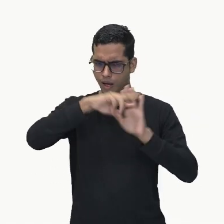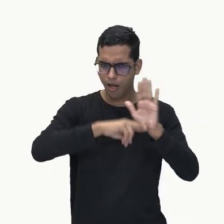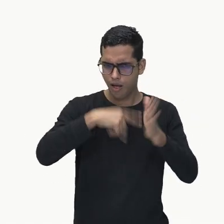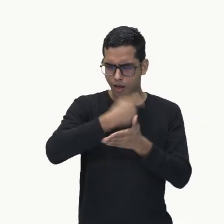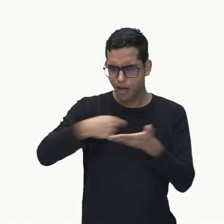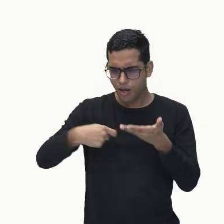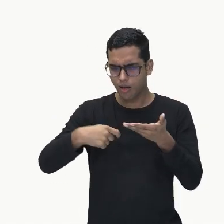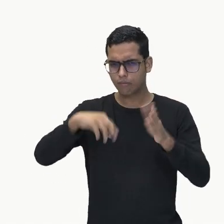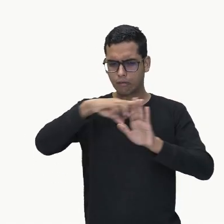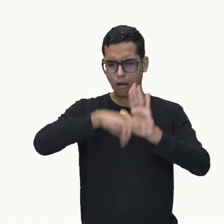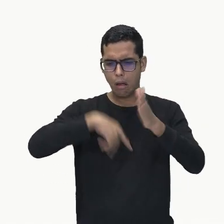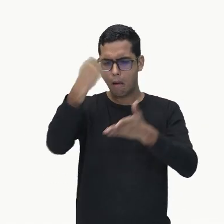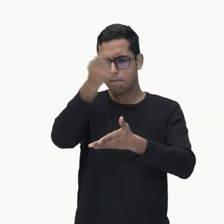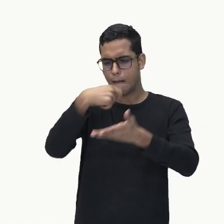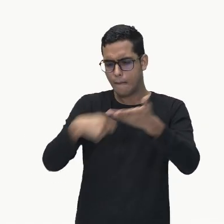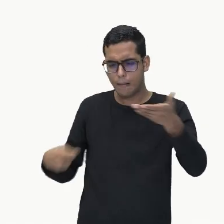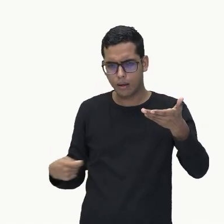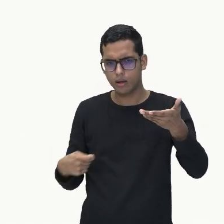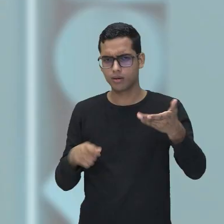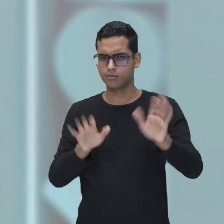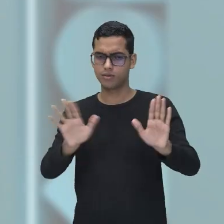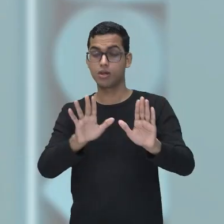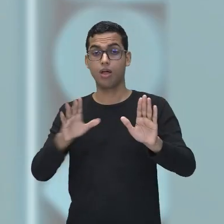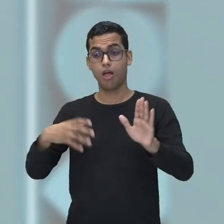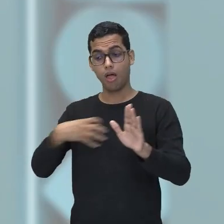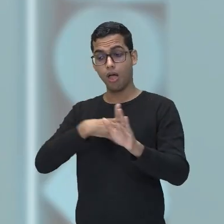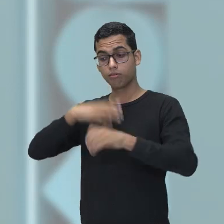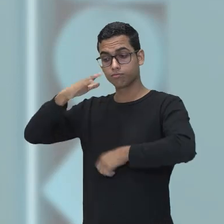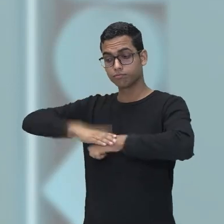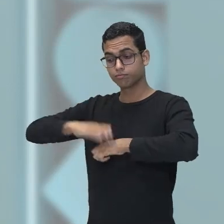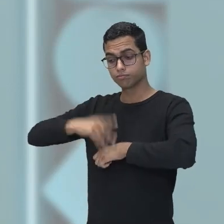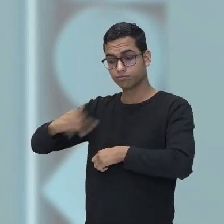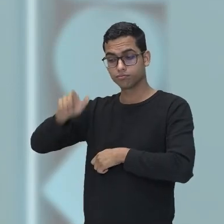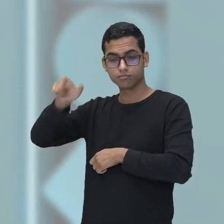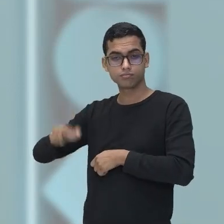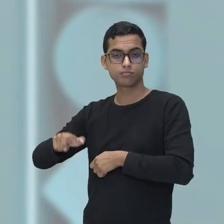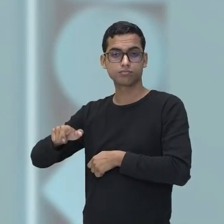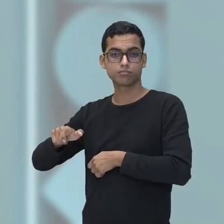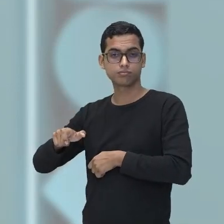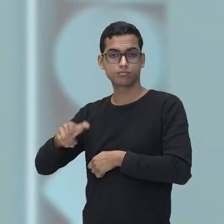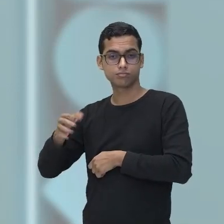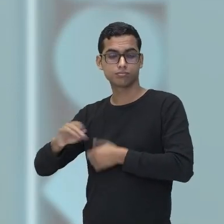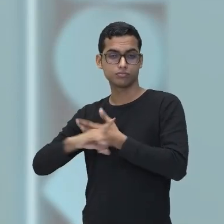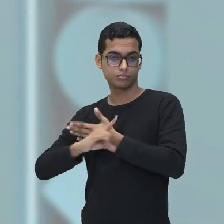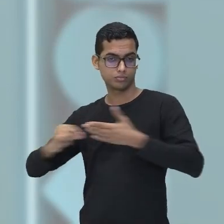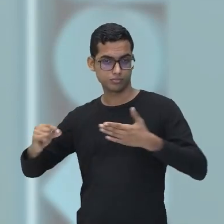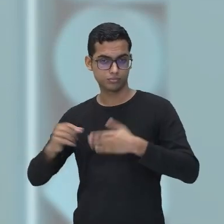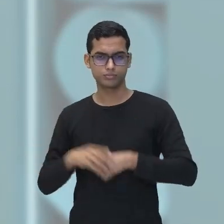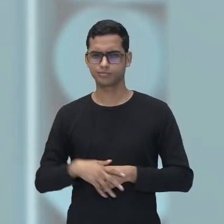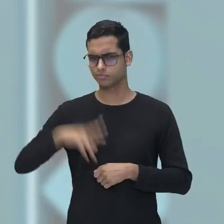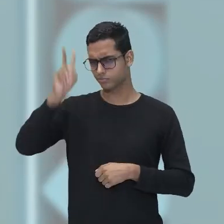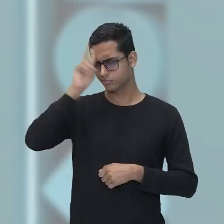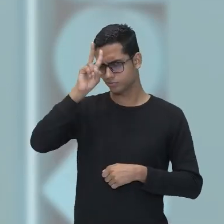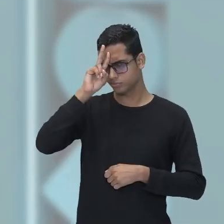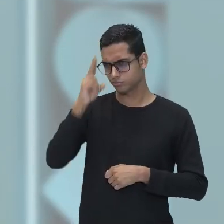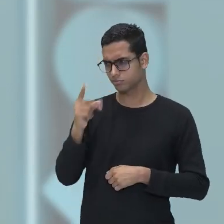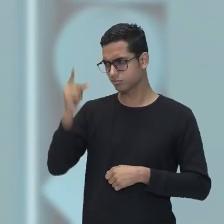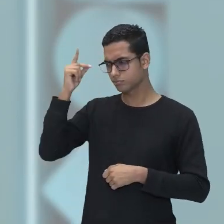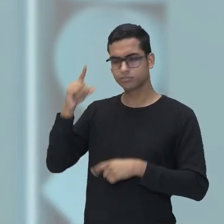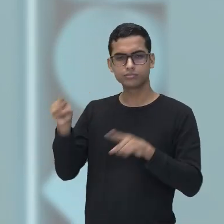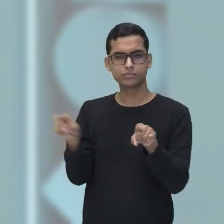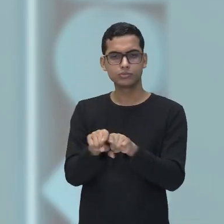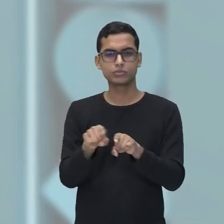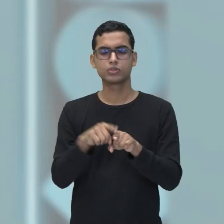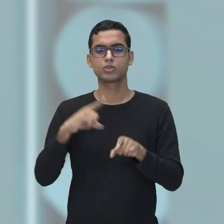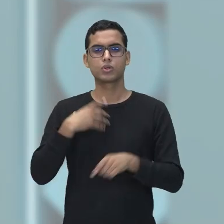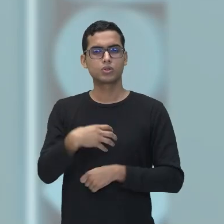outra? Na verdade, esse era o estilo dele. Lembram-se da questão do estilo que era próprio